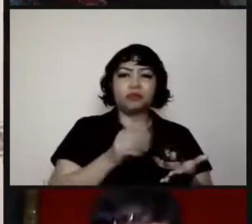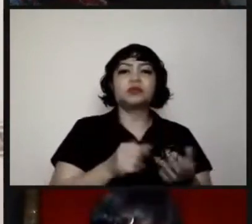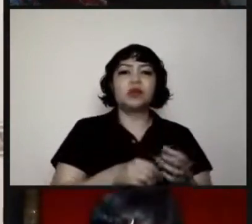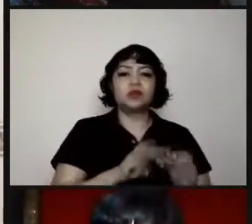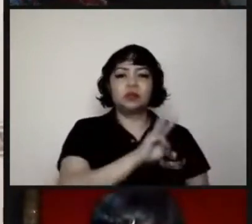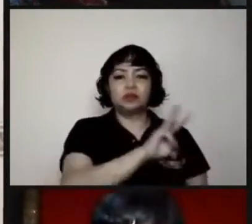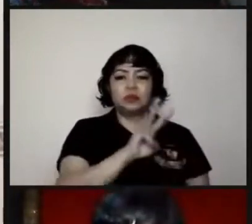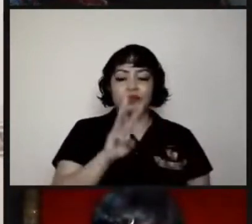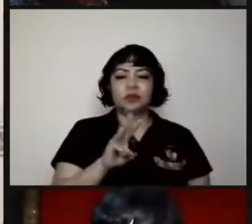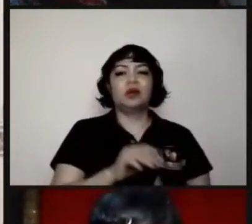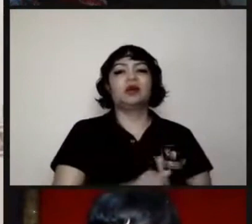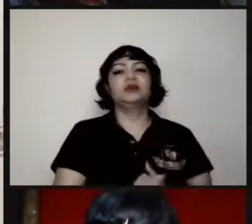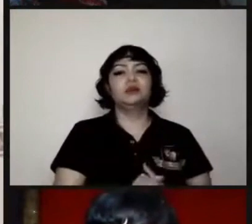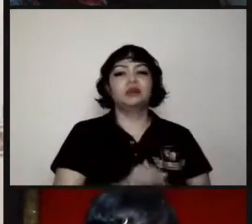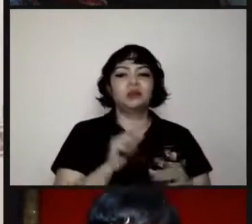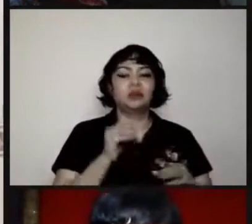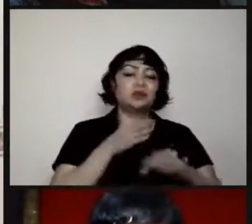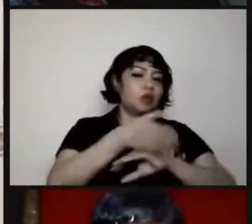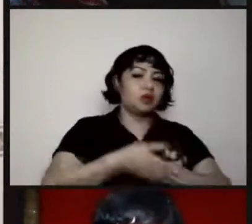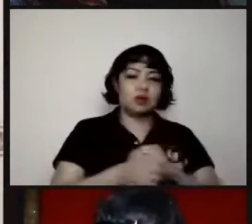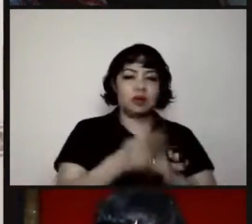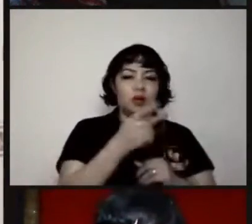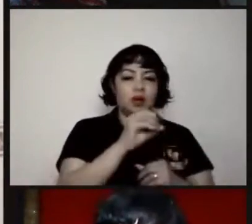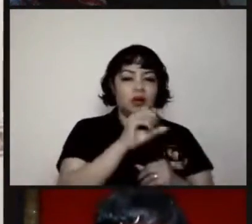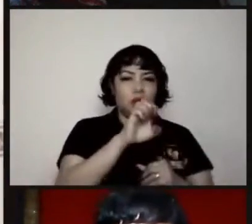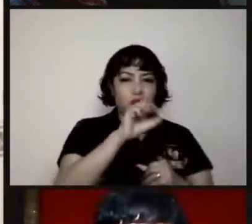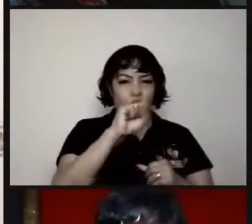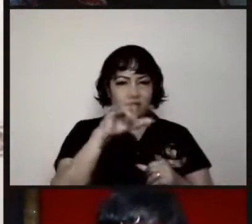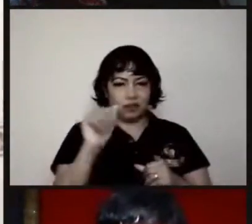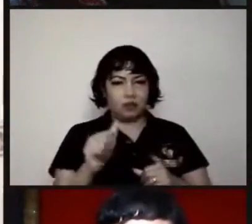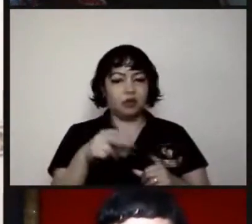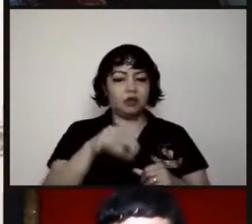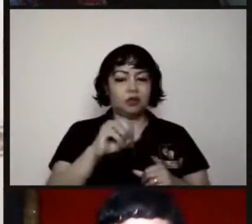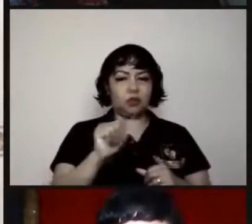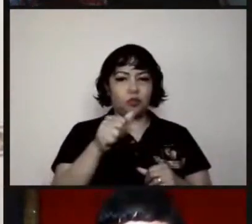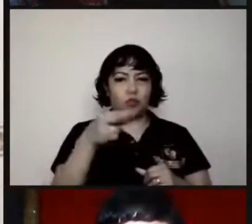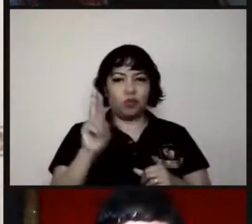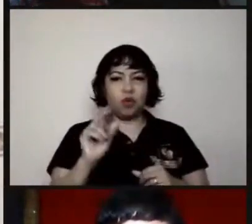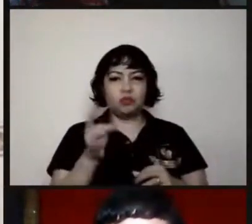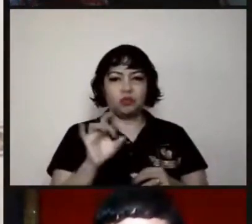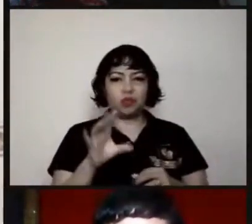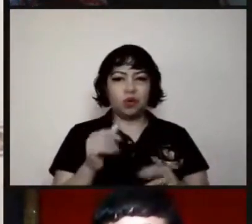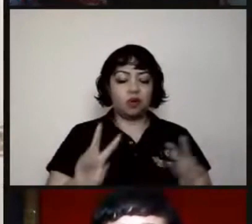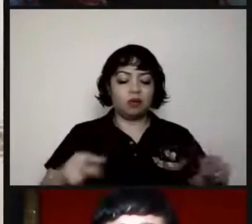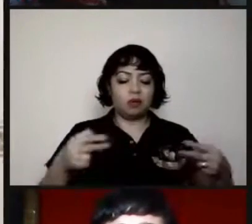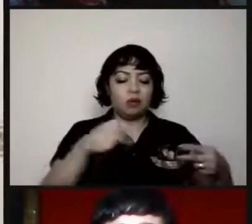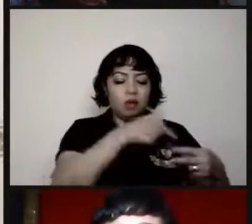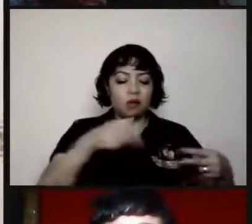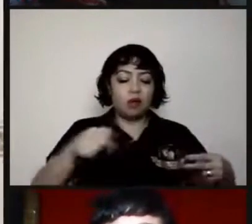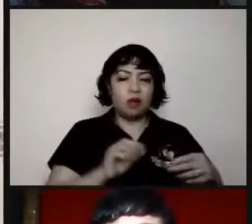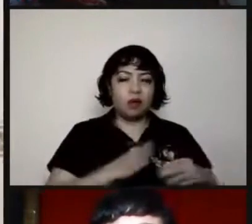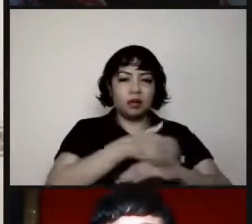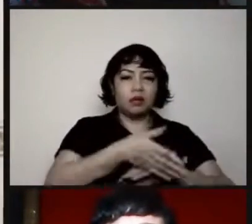também. A pessoa acessa lá, em breve a gente vai colocar um e-book, a pessoa baixa e vai ter acesso a